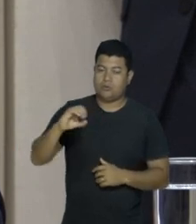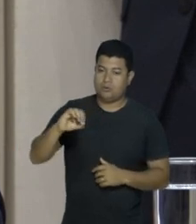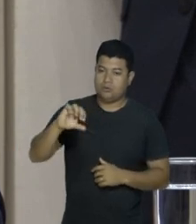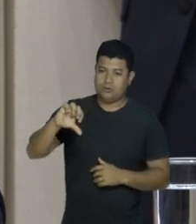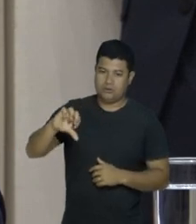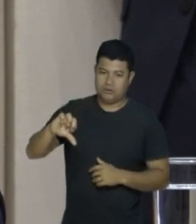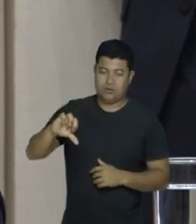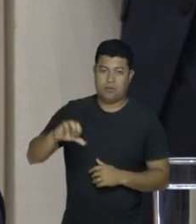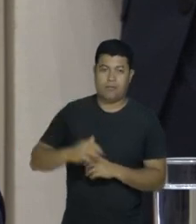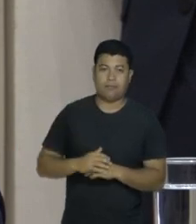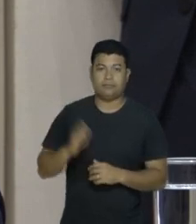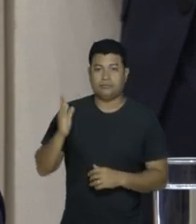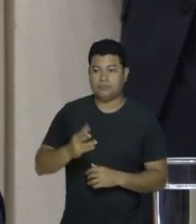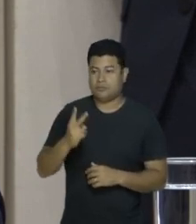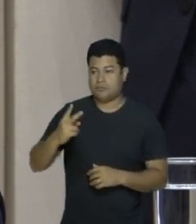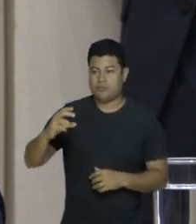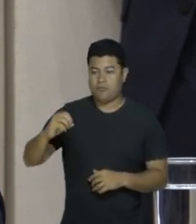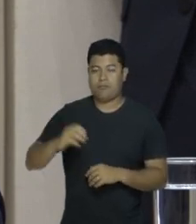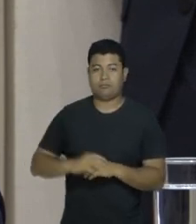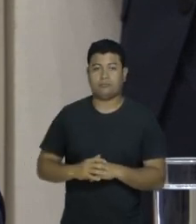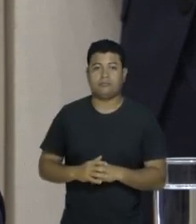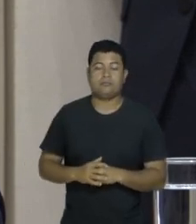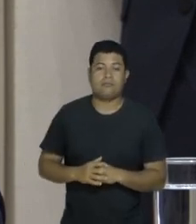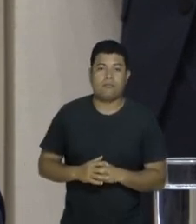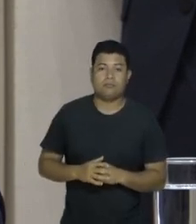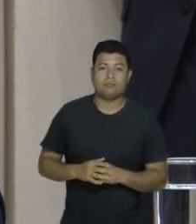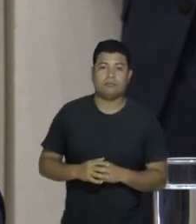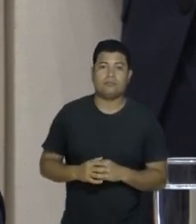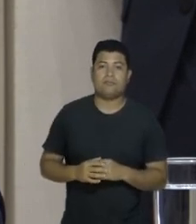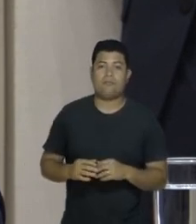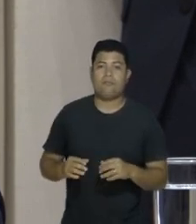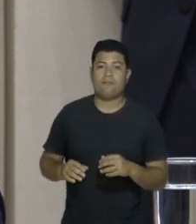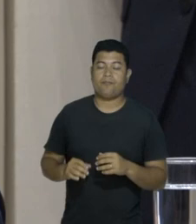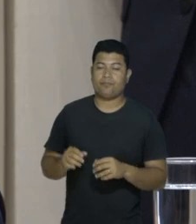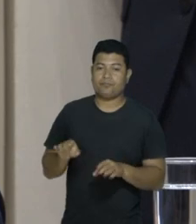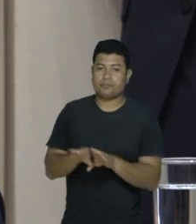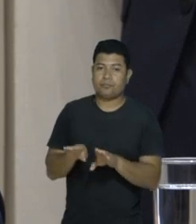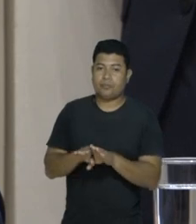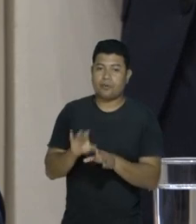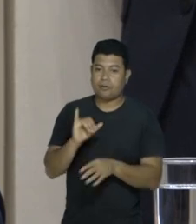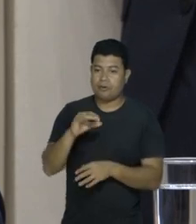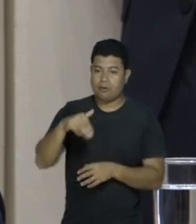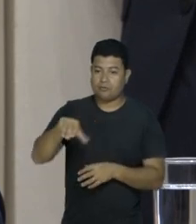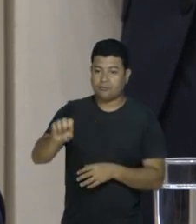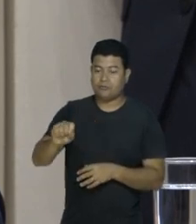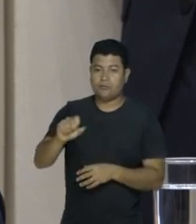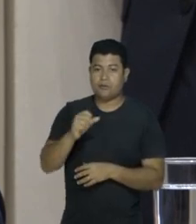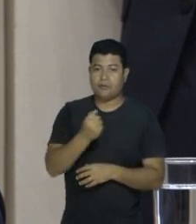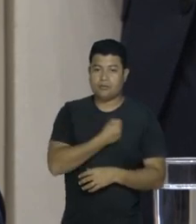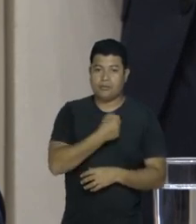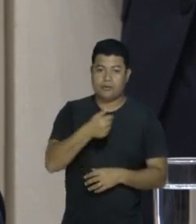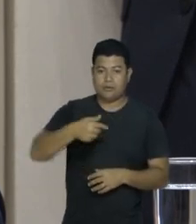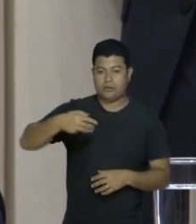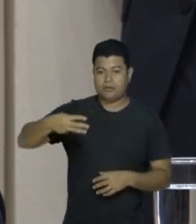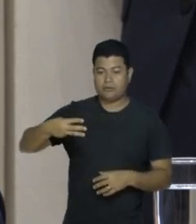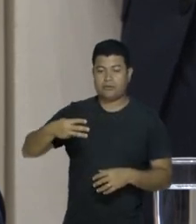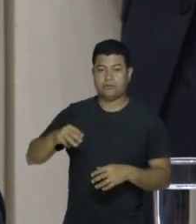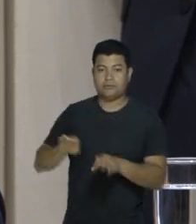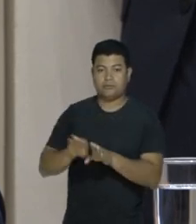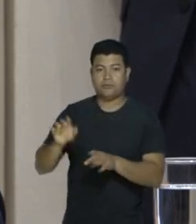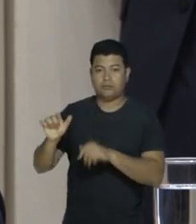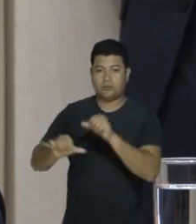17.763/2019, para compatibilizar a legislação às disposições do convênio ICMS número 73/2020. E suas